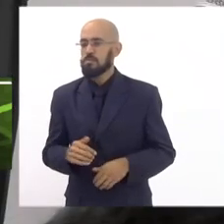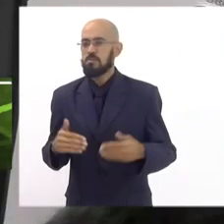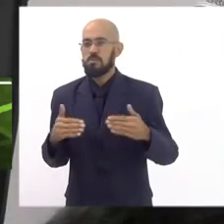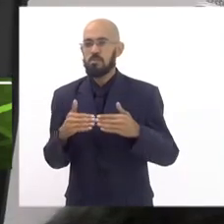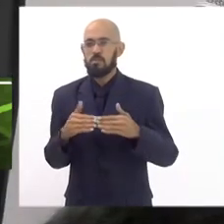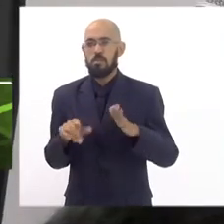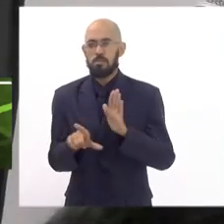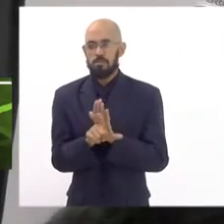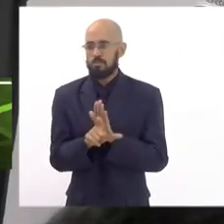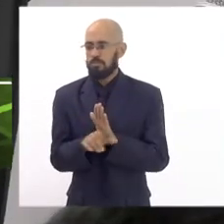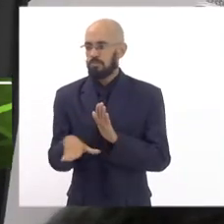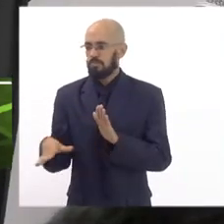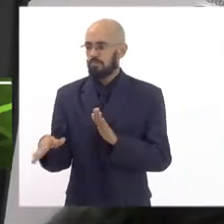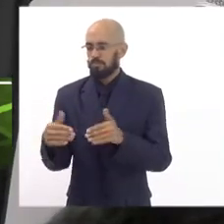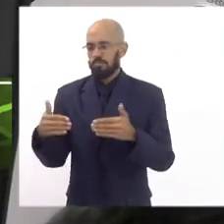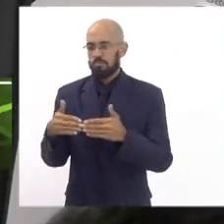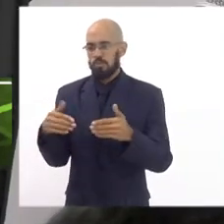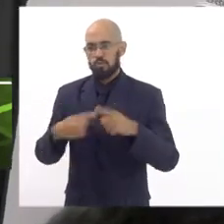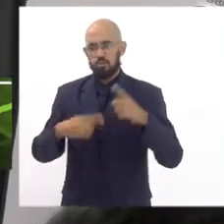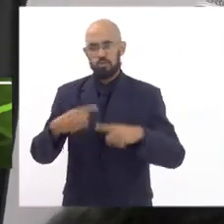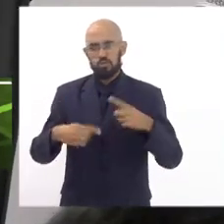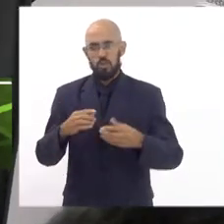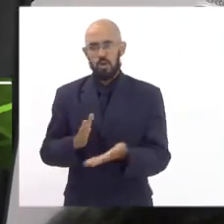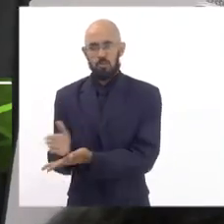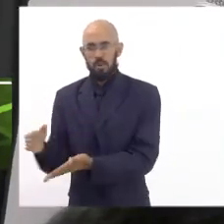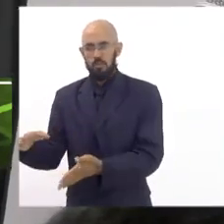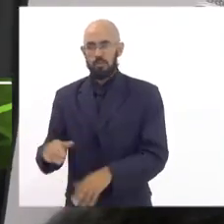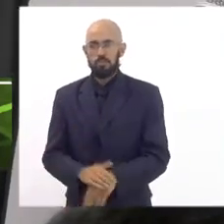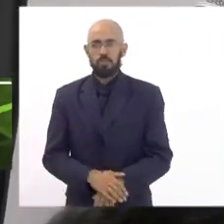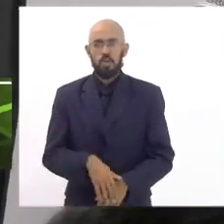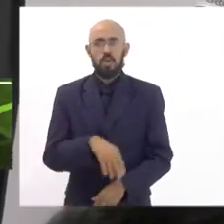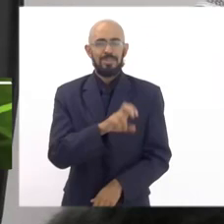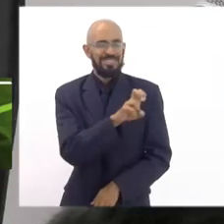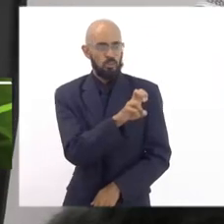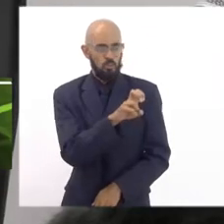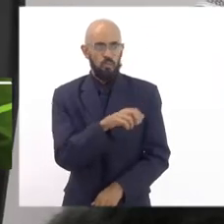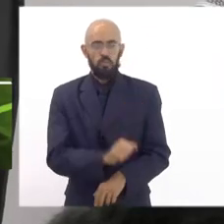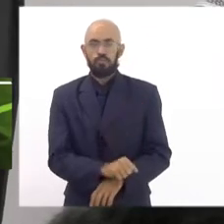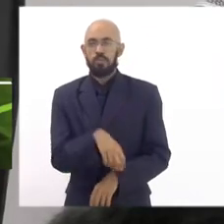legalidade. Em discussão, em votação, aprovado. 5. Projeto de lei